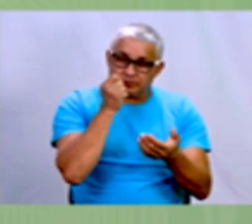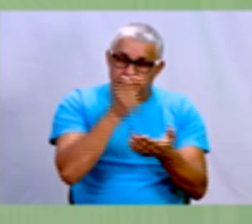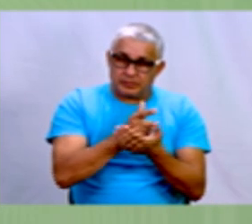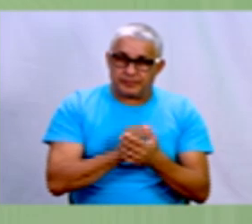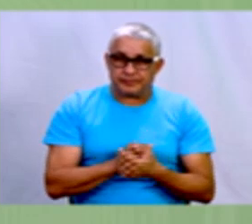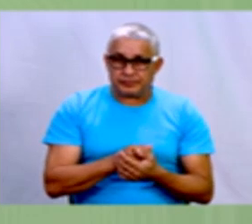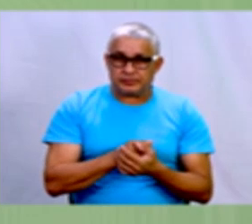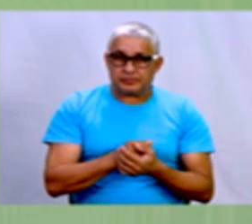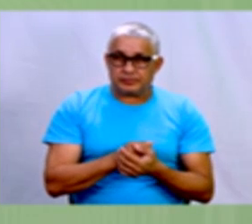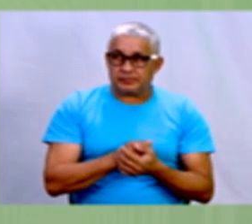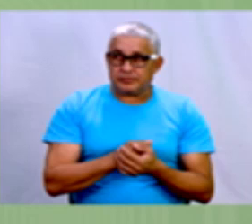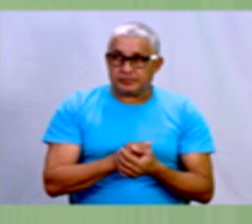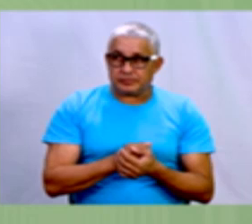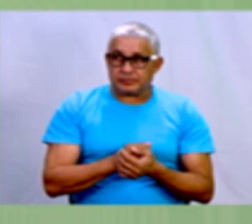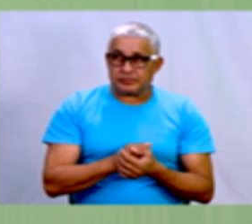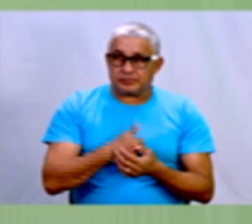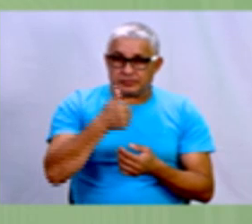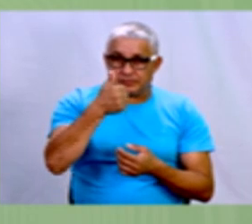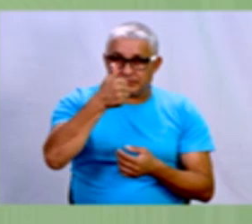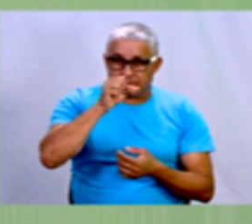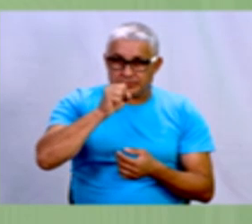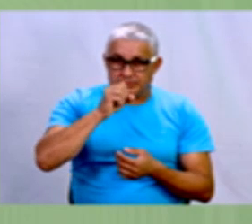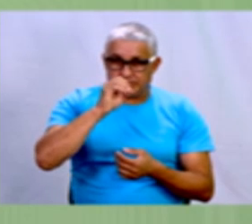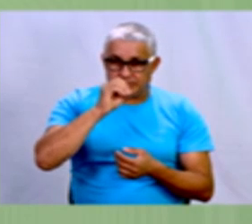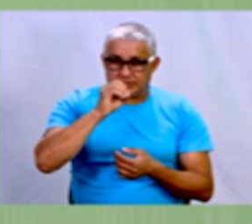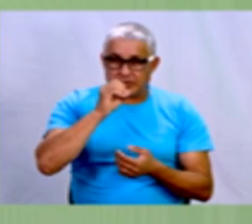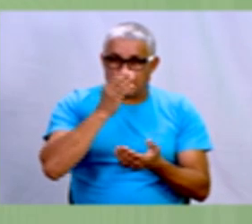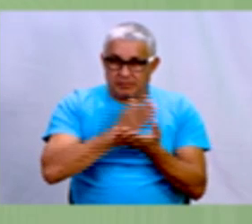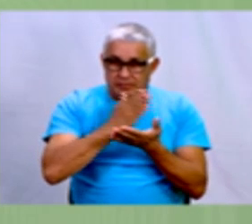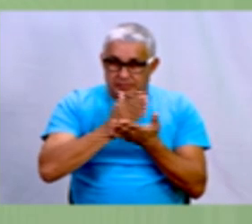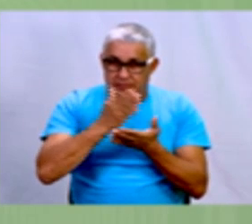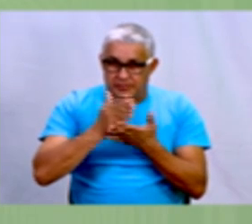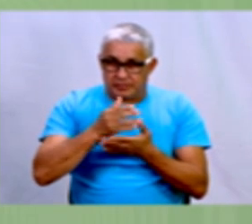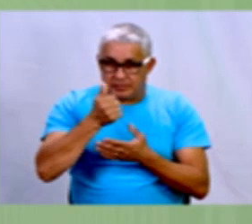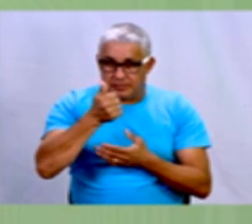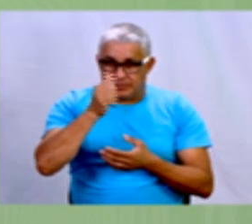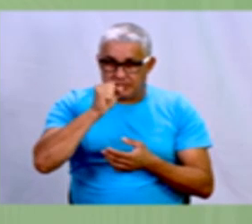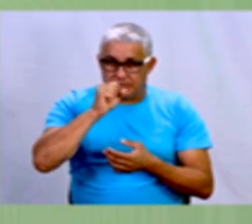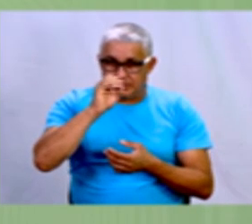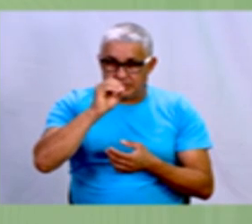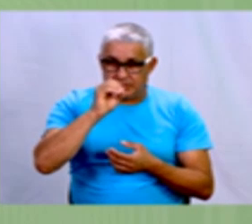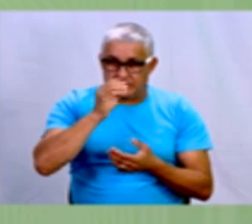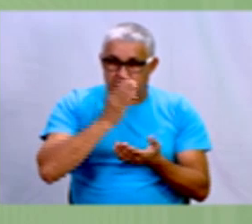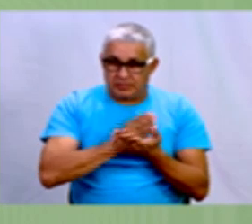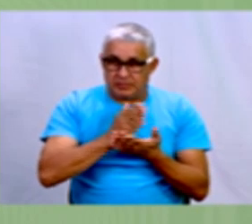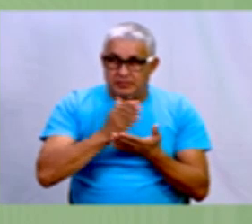em 180 parcelas. Vamos voltar aqui, deixa eu pegar minha caneta.